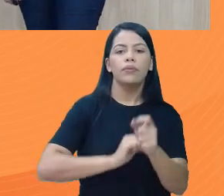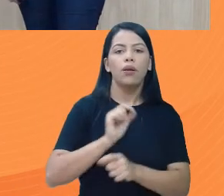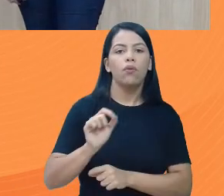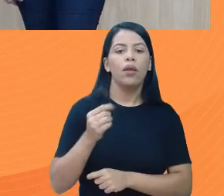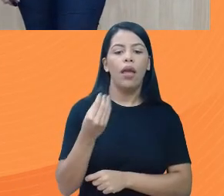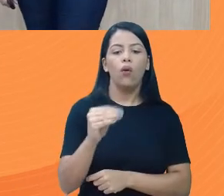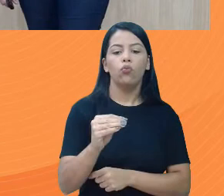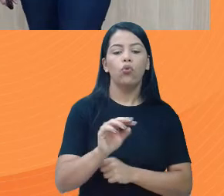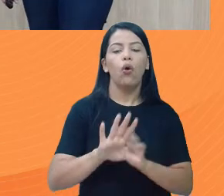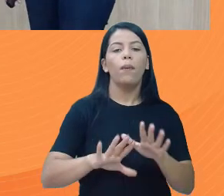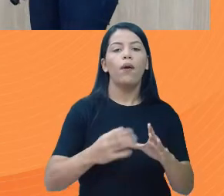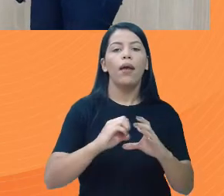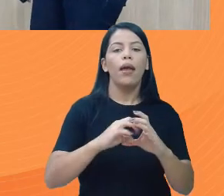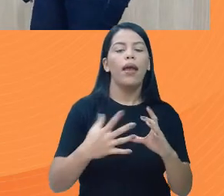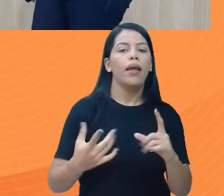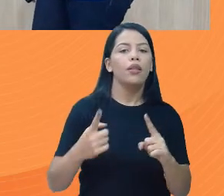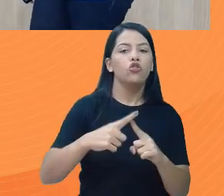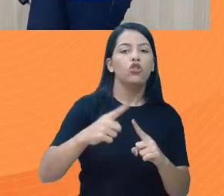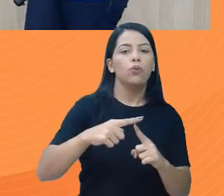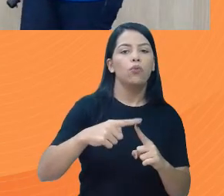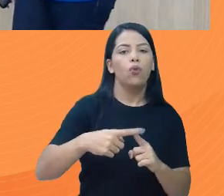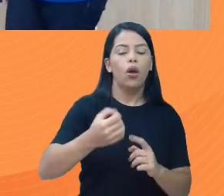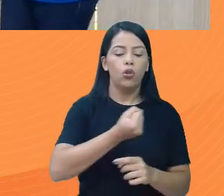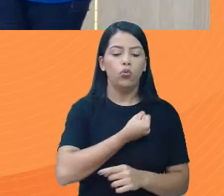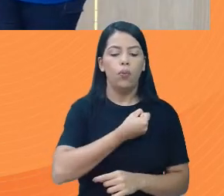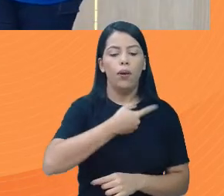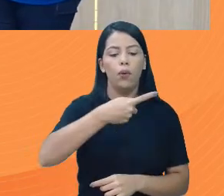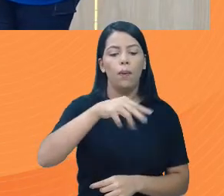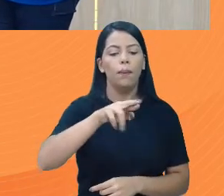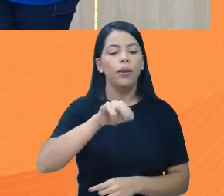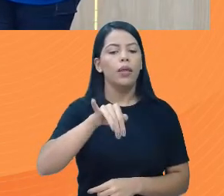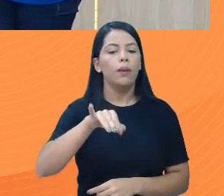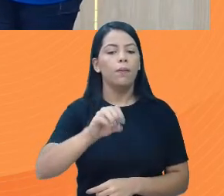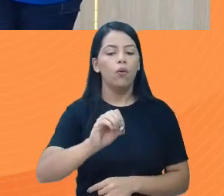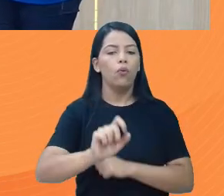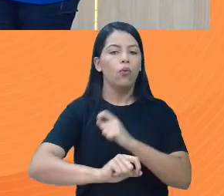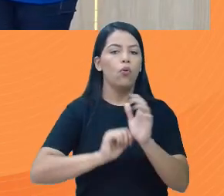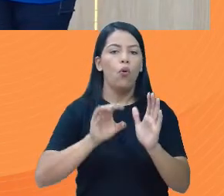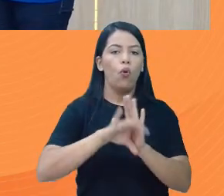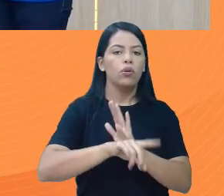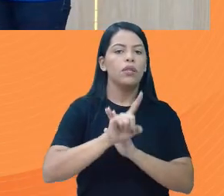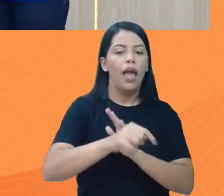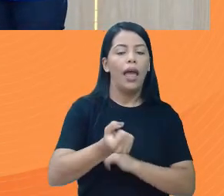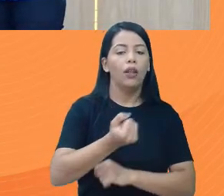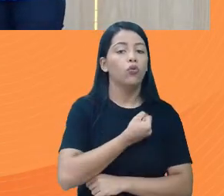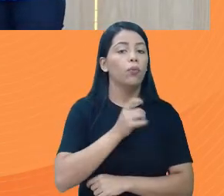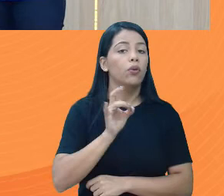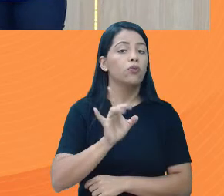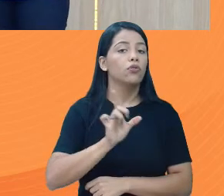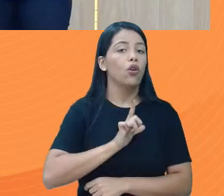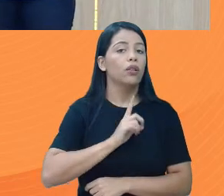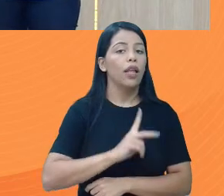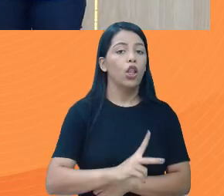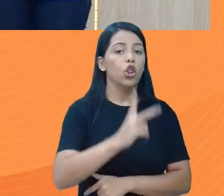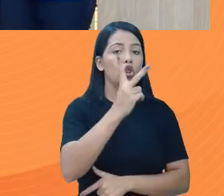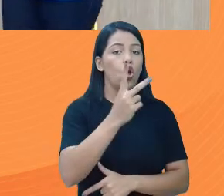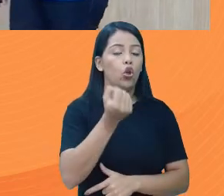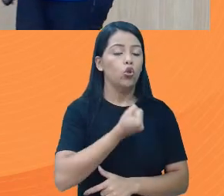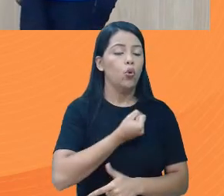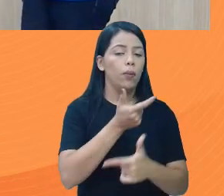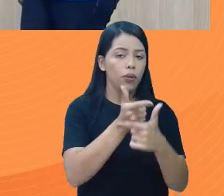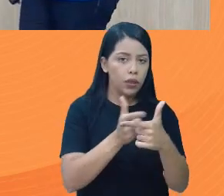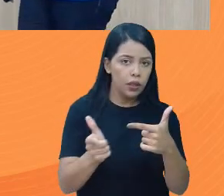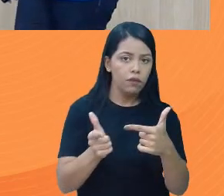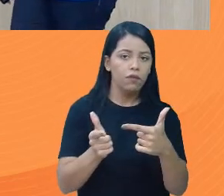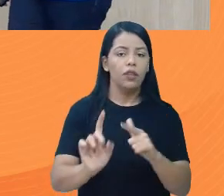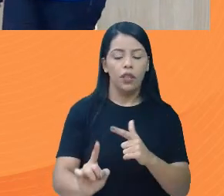números primos, tá certo? Coloquei a definição aí para vocês observarem, ó, são aqueles que possuem apenas dois divisores, que